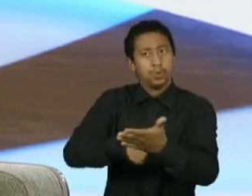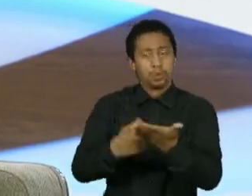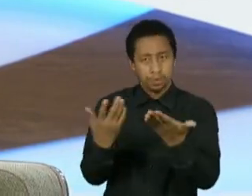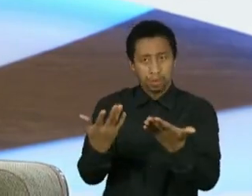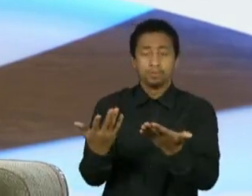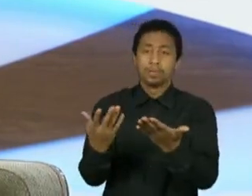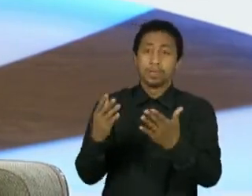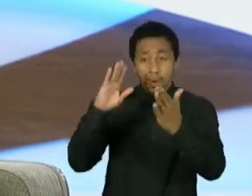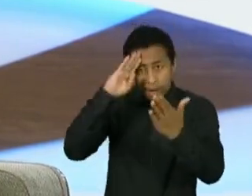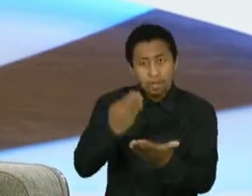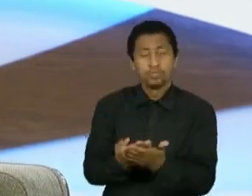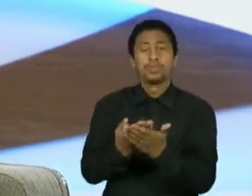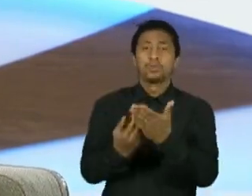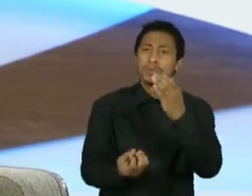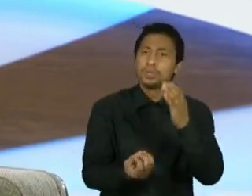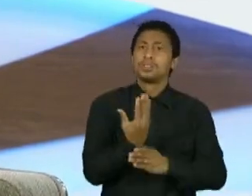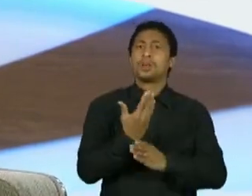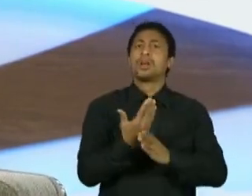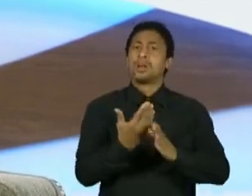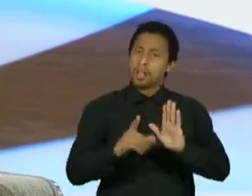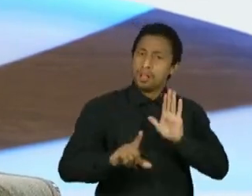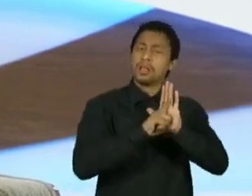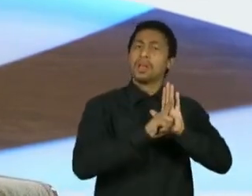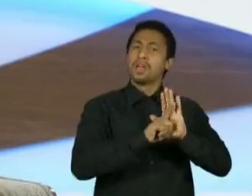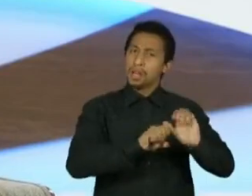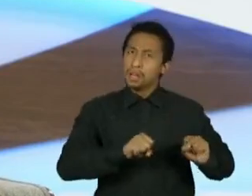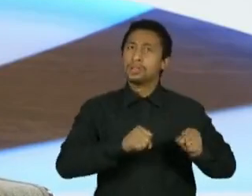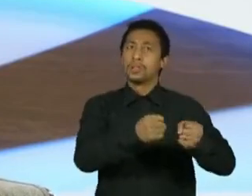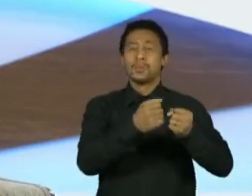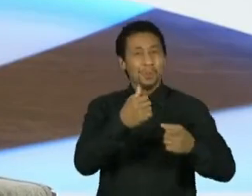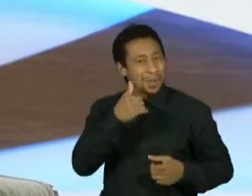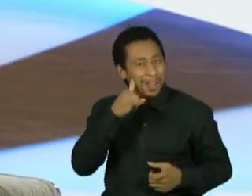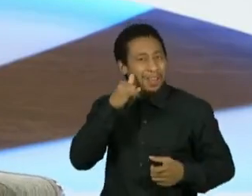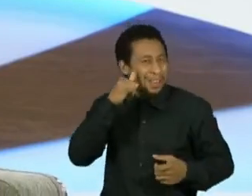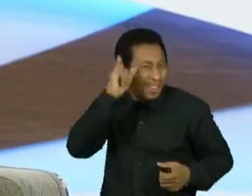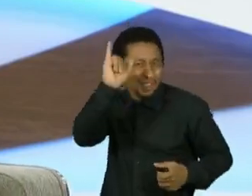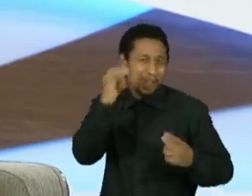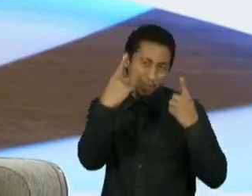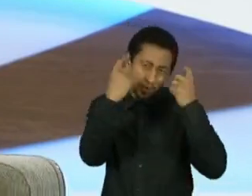para combater essa violência política, perdão, essa violência policial que sempre acontece.